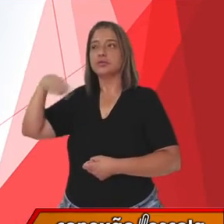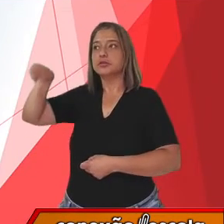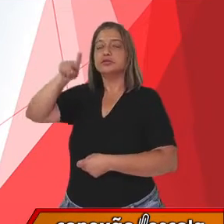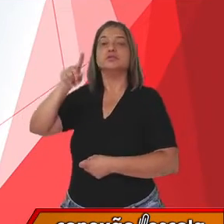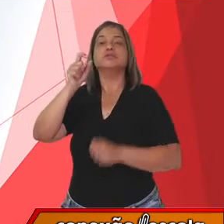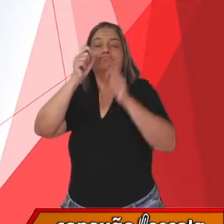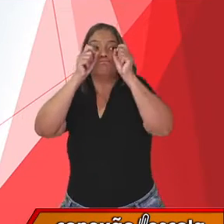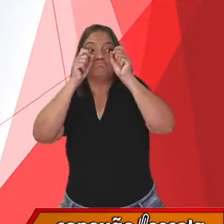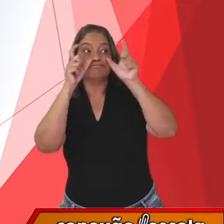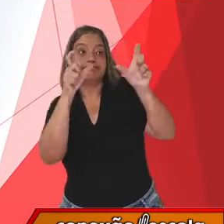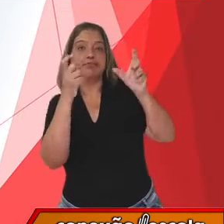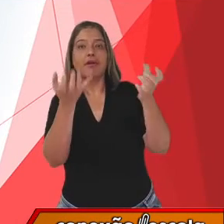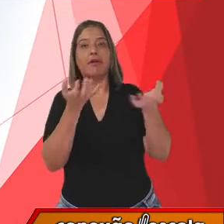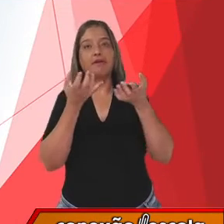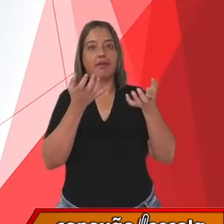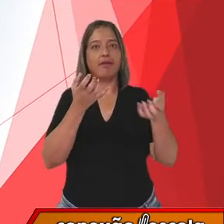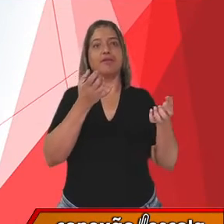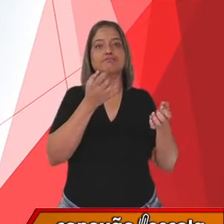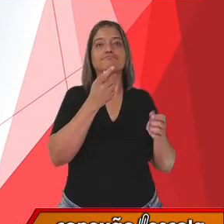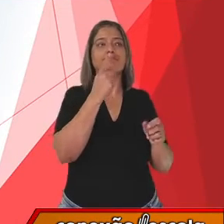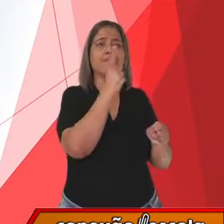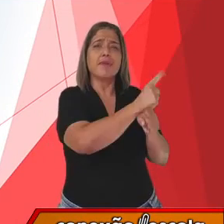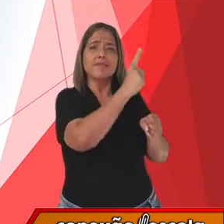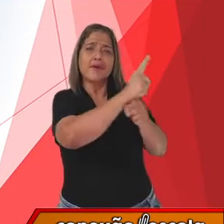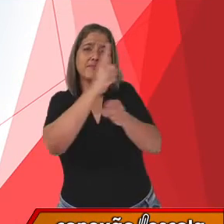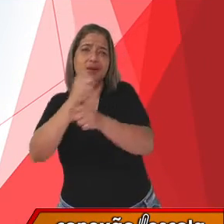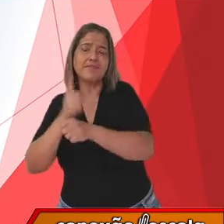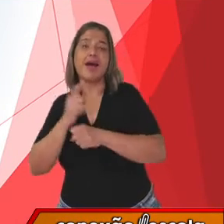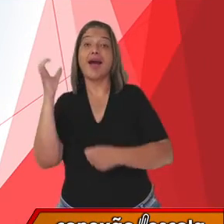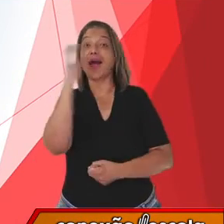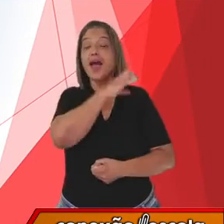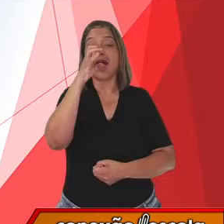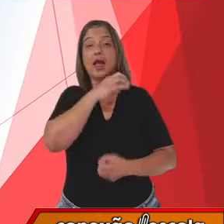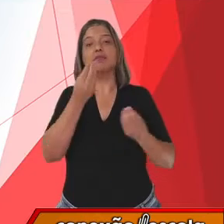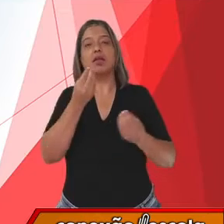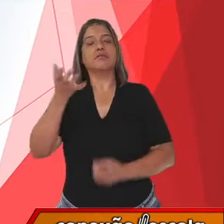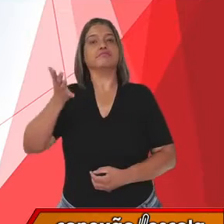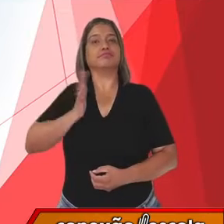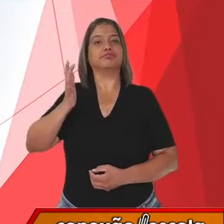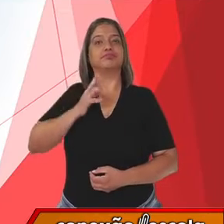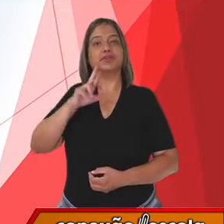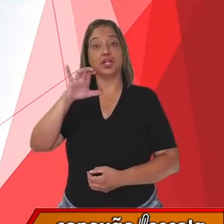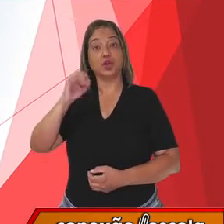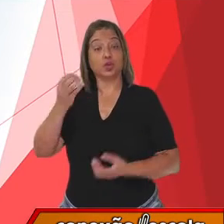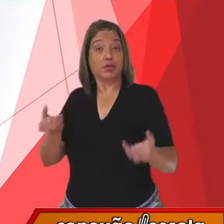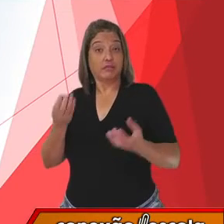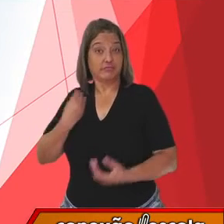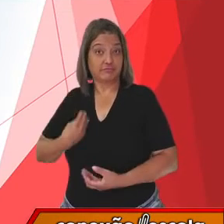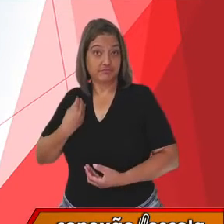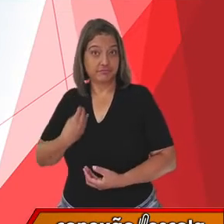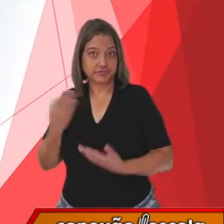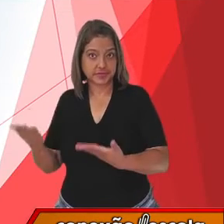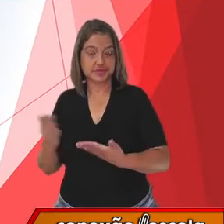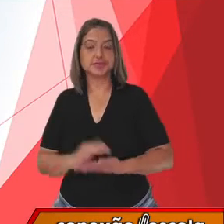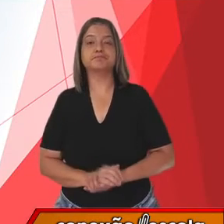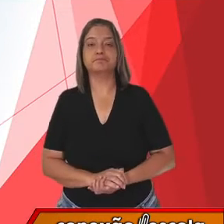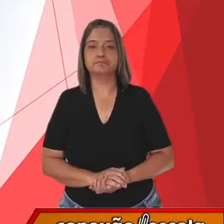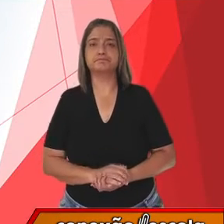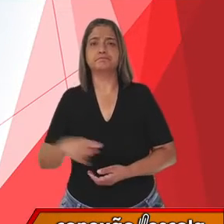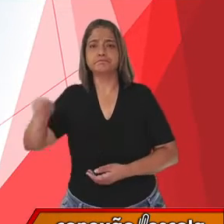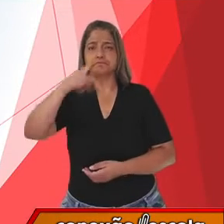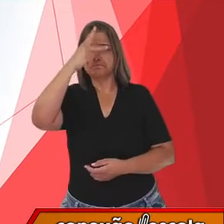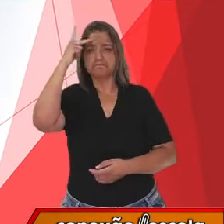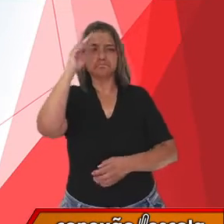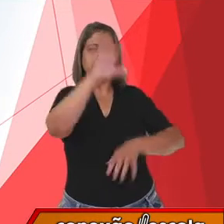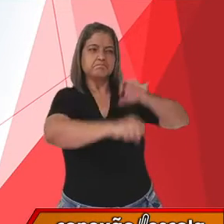todos os cantos em busca de enriquecimento rápido. A exploração, entretanto,